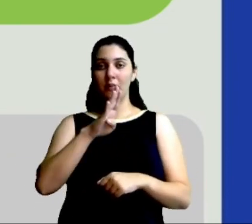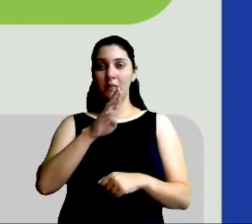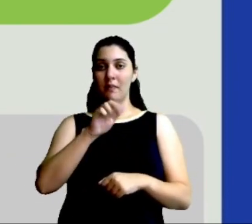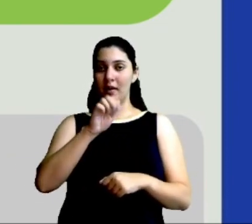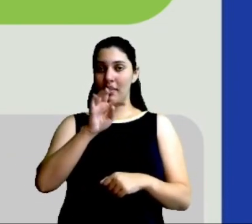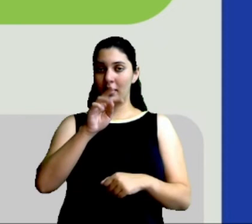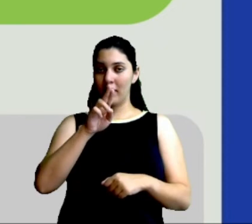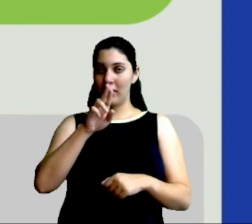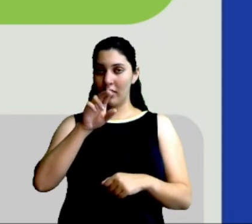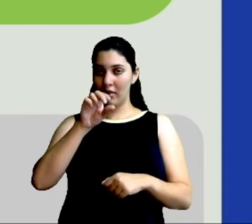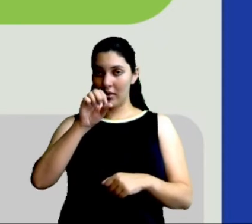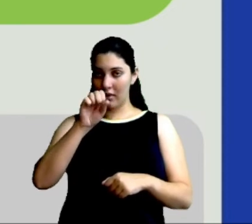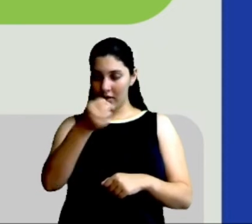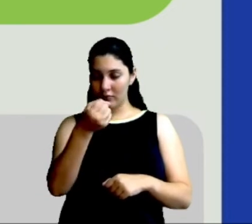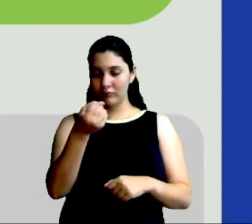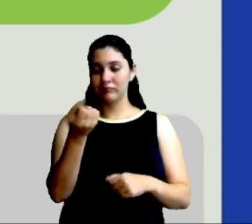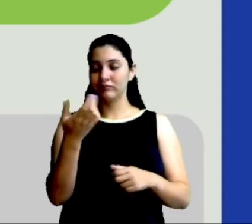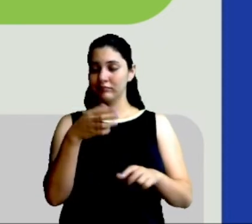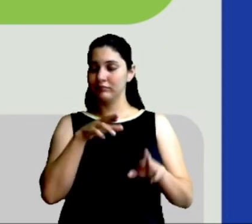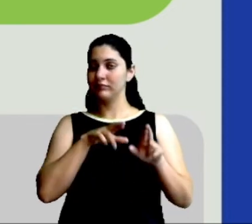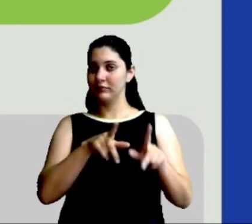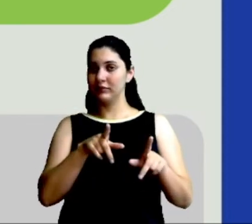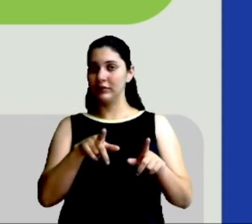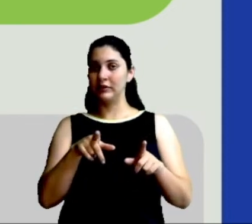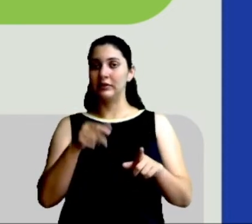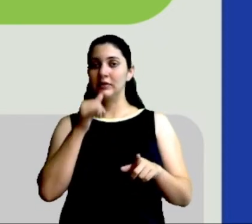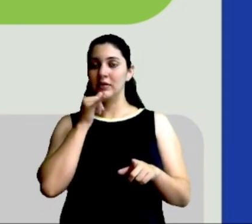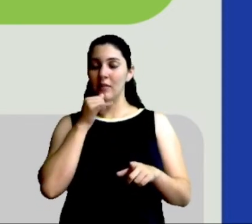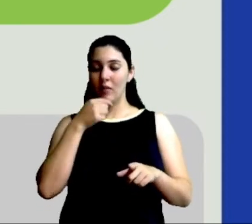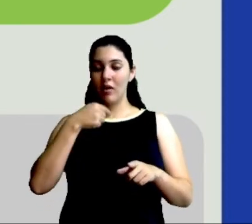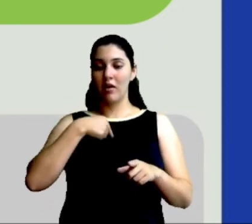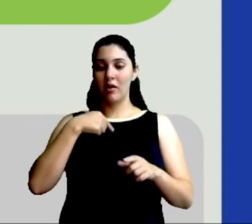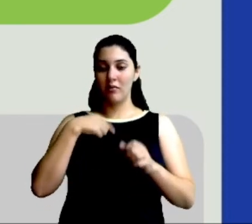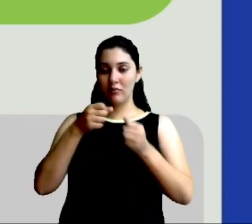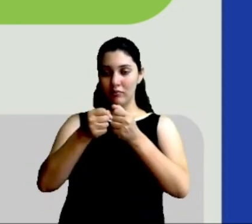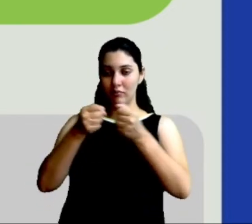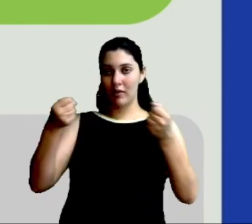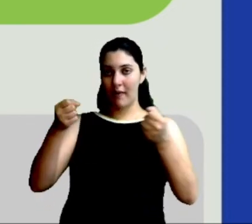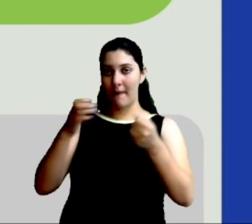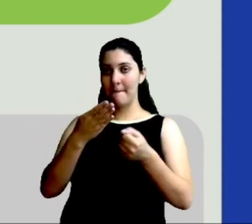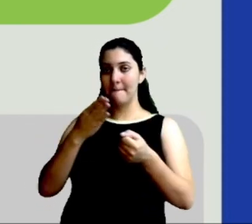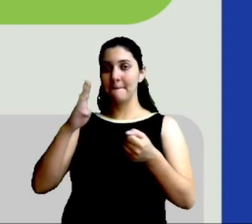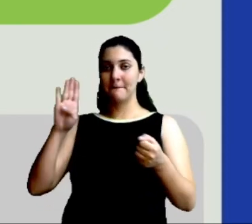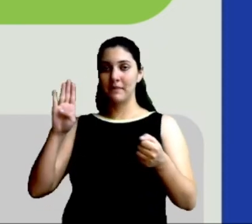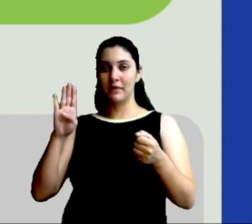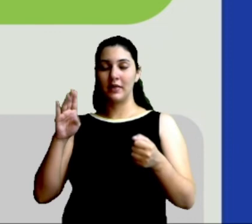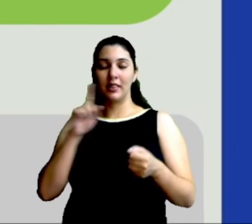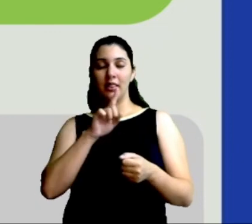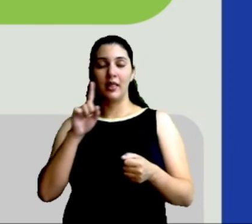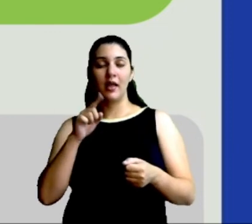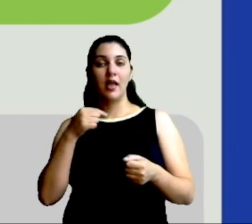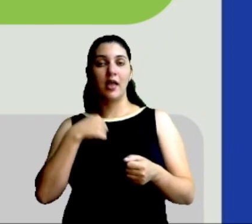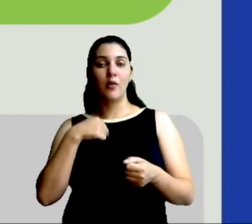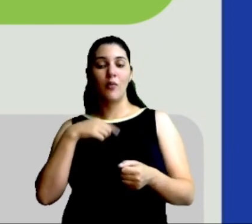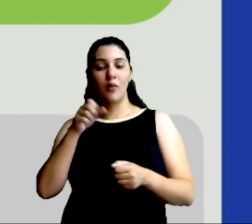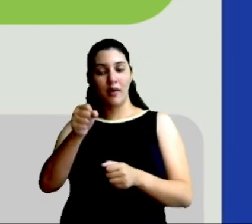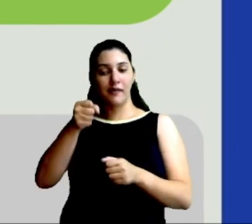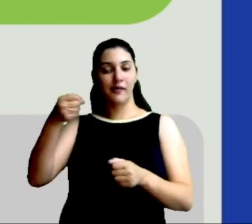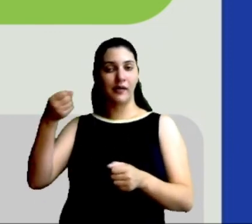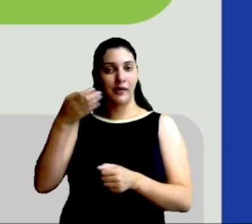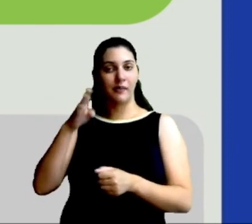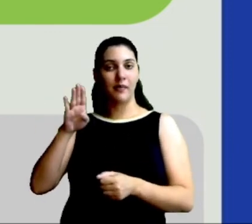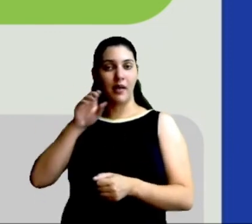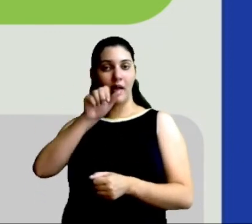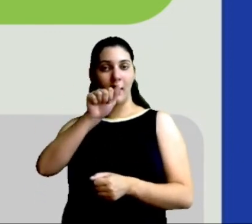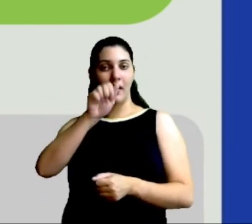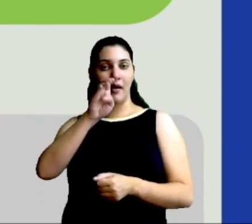sim bateram. E fui eu que abriu, não, fui eu que abri, para concordar com